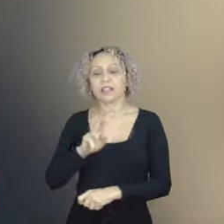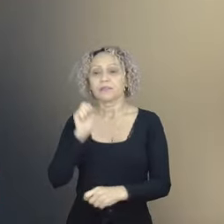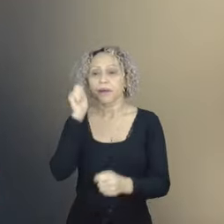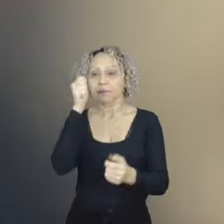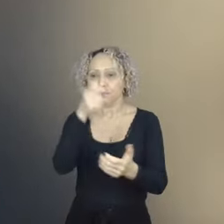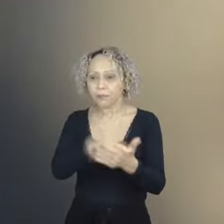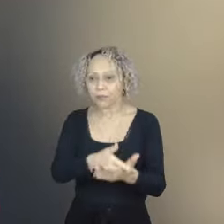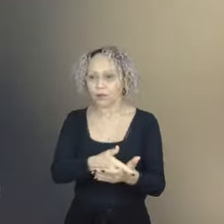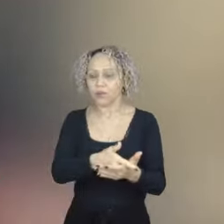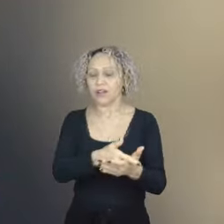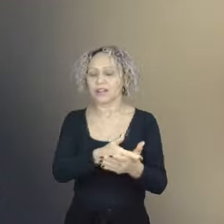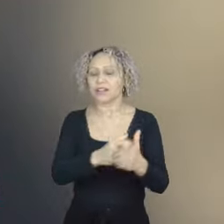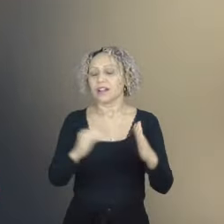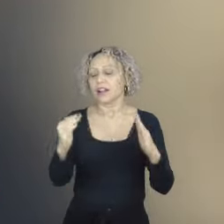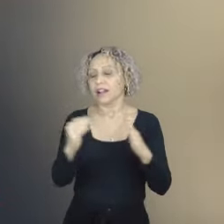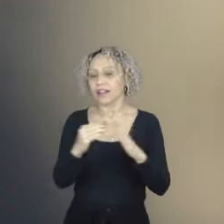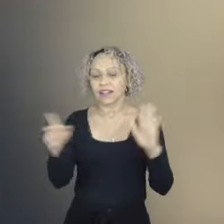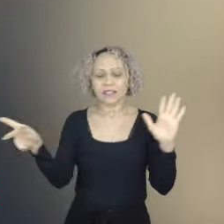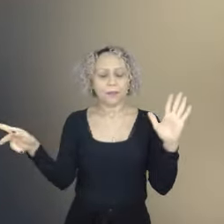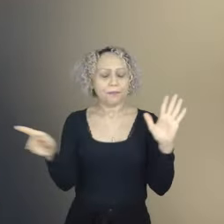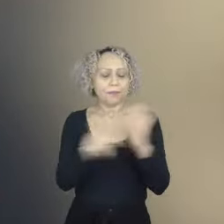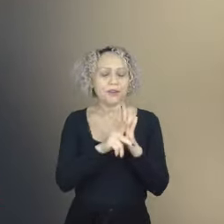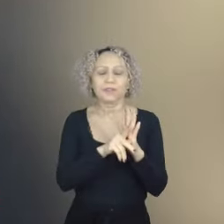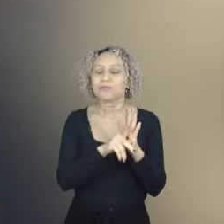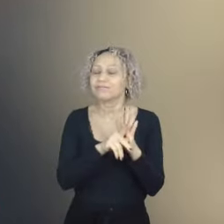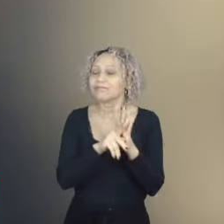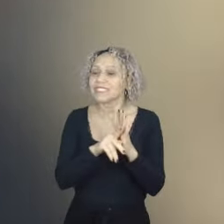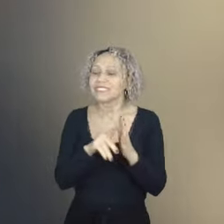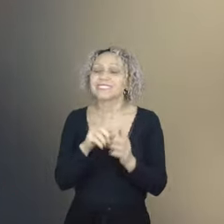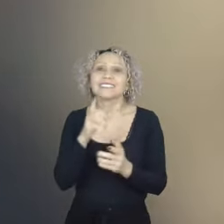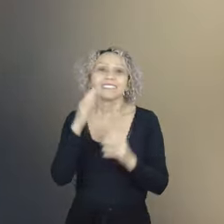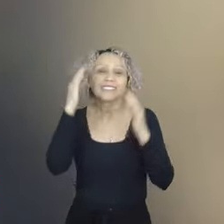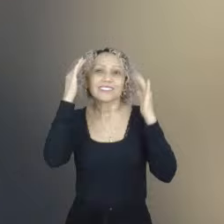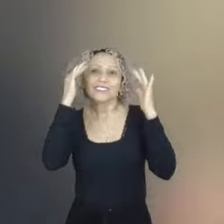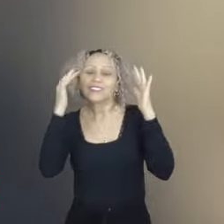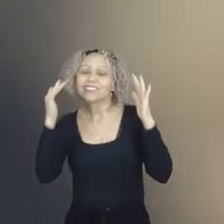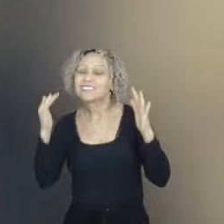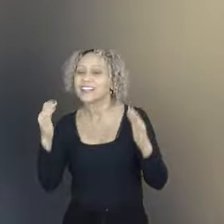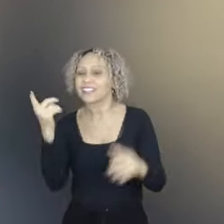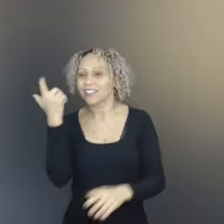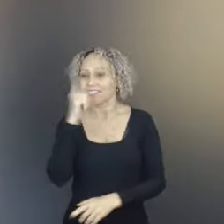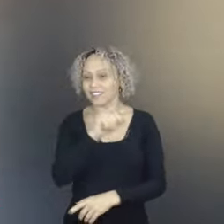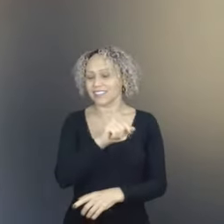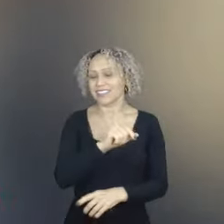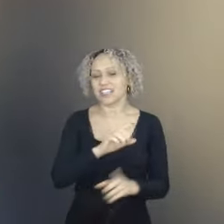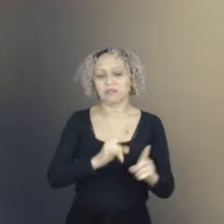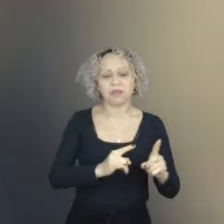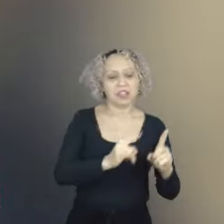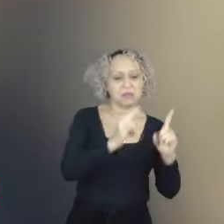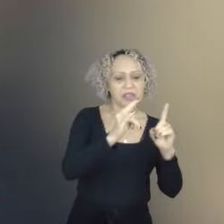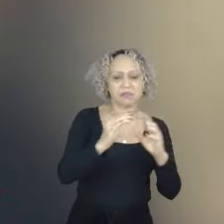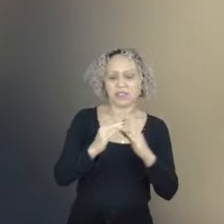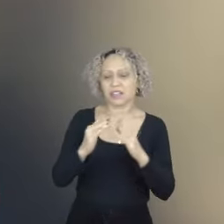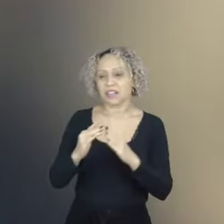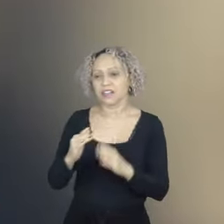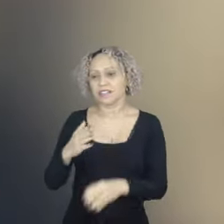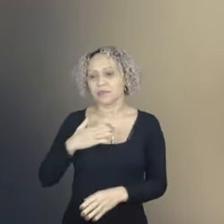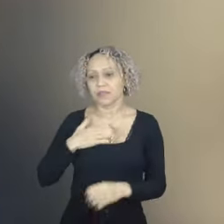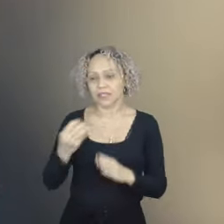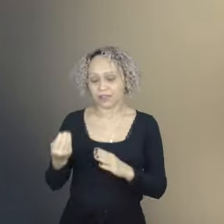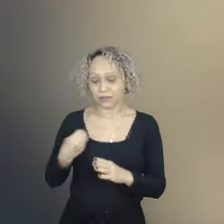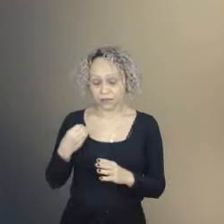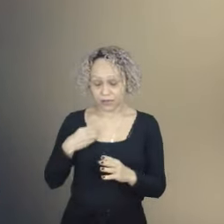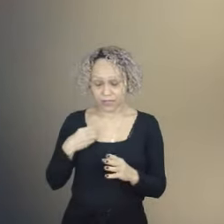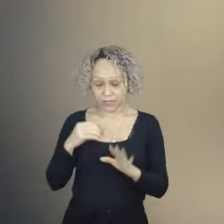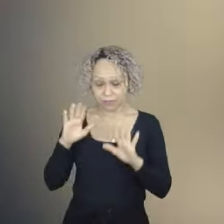adquirir a tão sonhada casa própria, tão sonhada apartamento do Minha Casa Minha Vida. Segundo